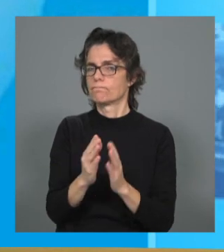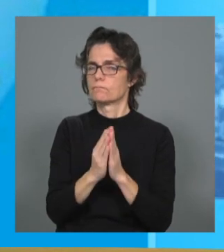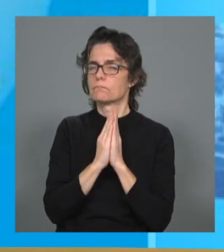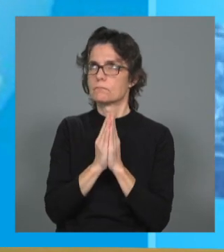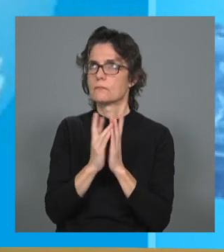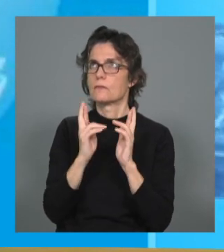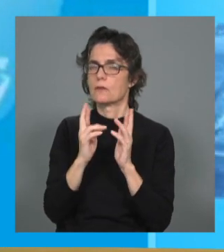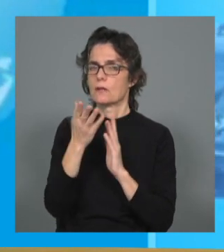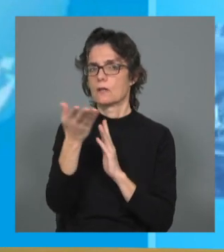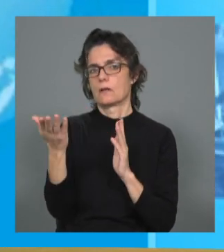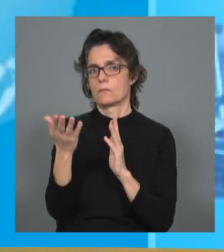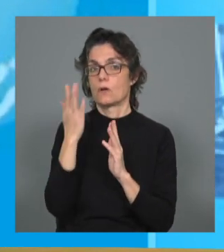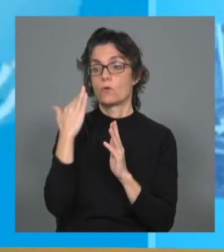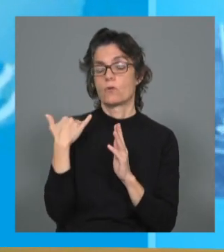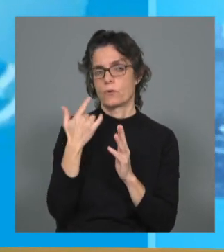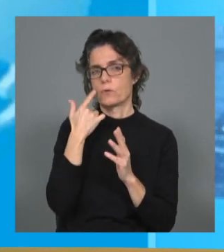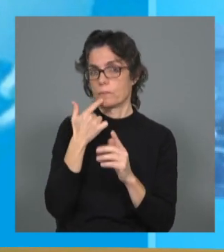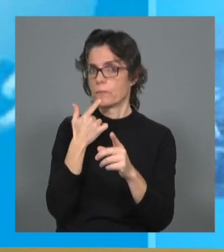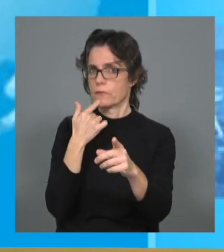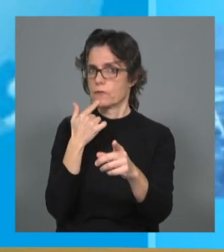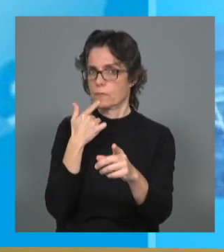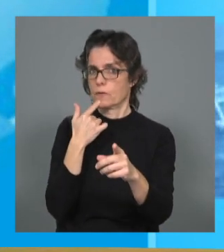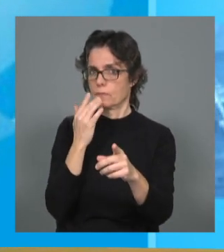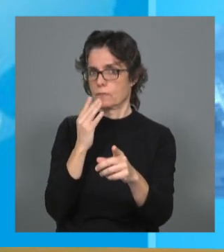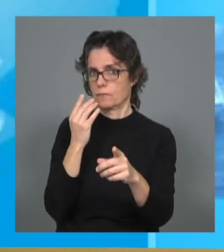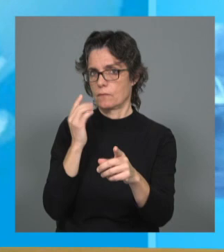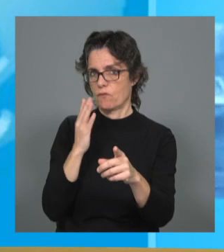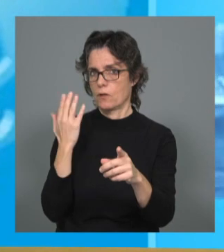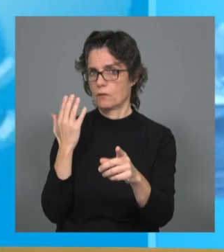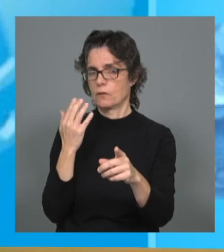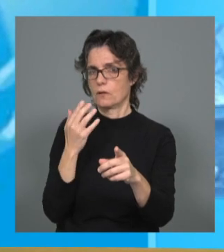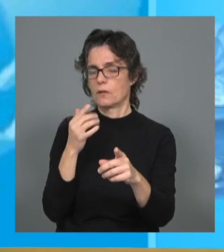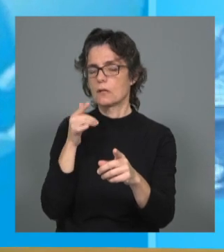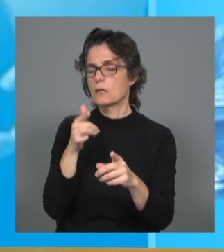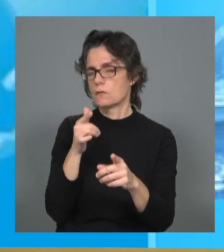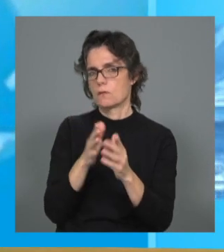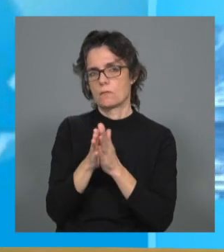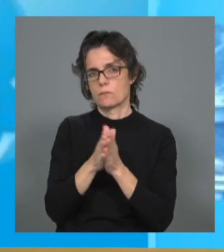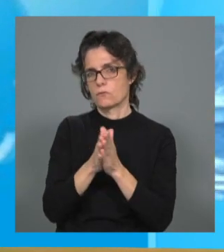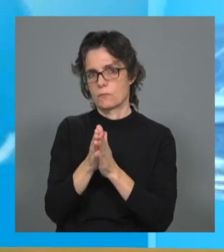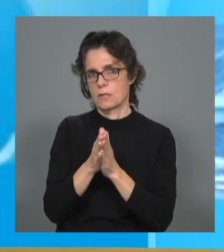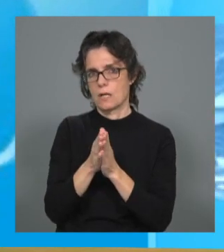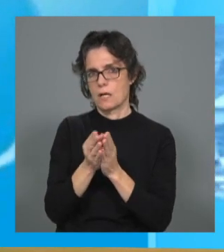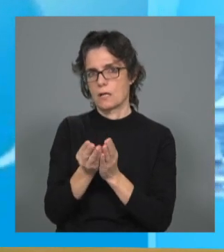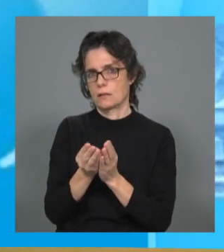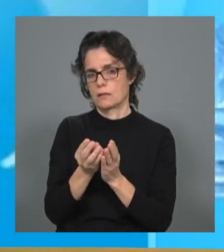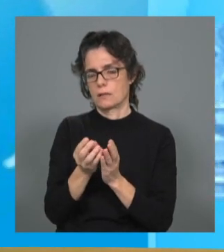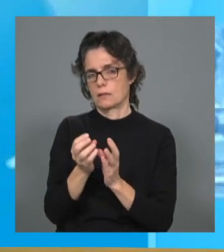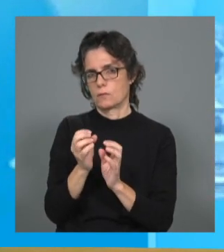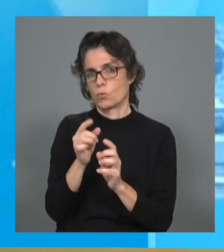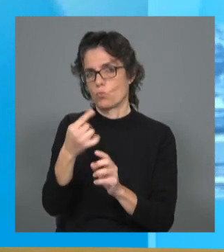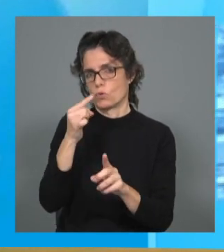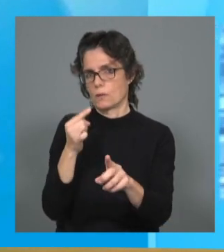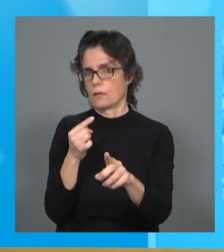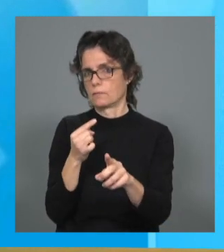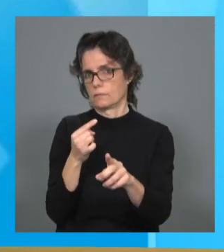executivo o saibam ler, deu o recado de que esta é uma oportunidade de ouro. Esta é talvez, eu não